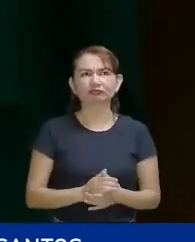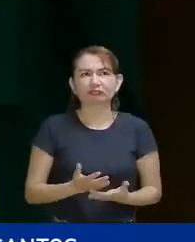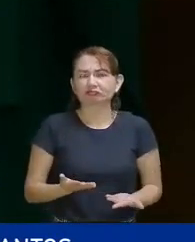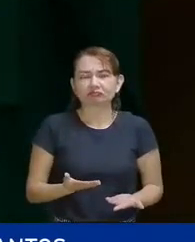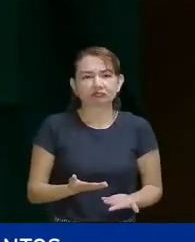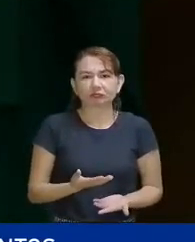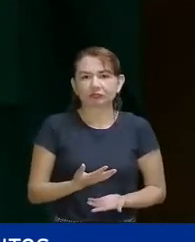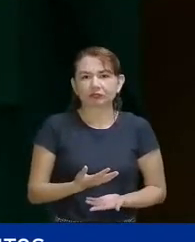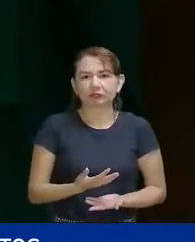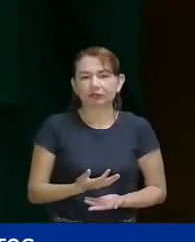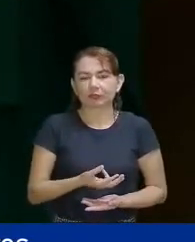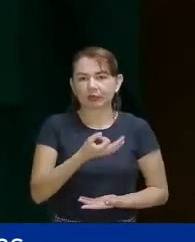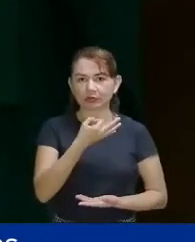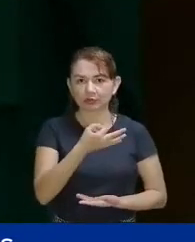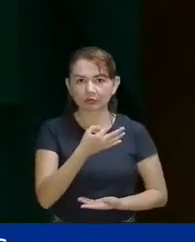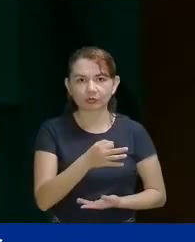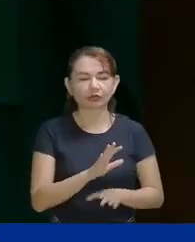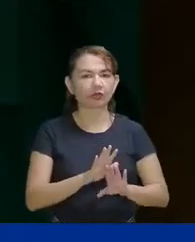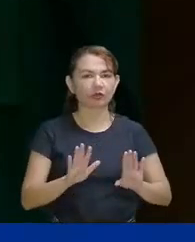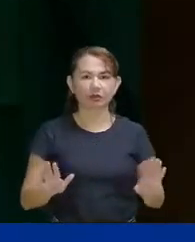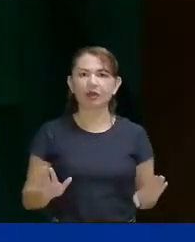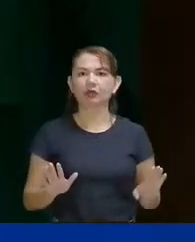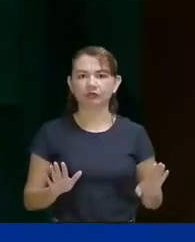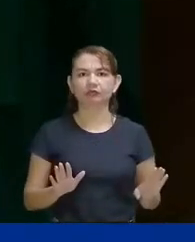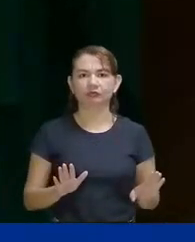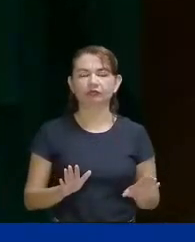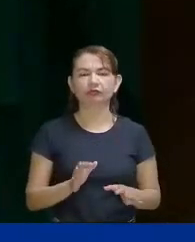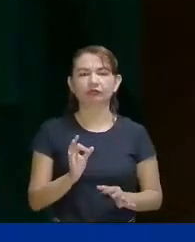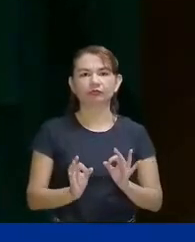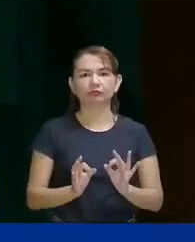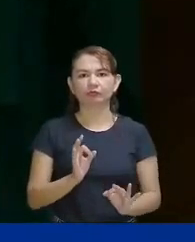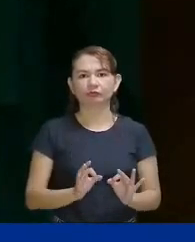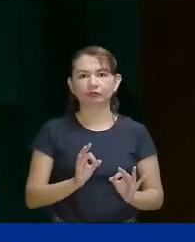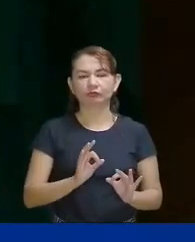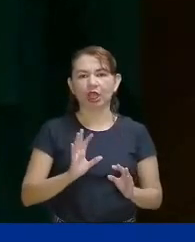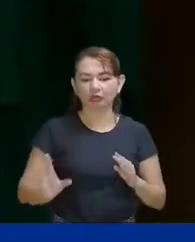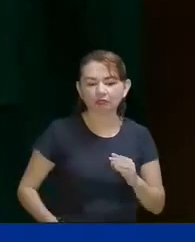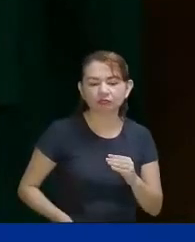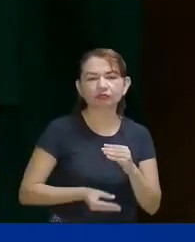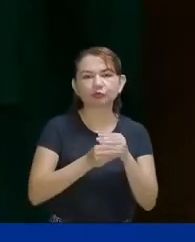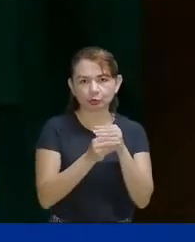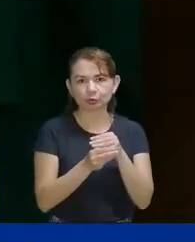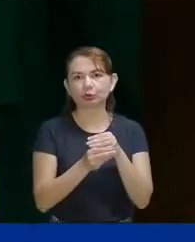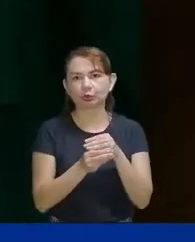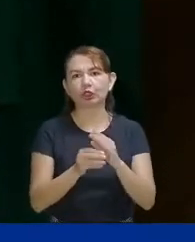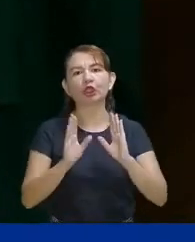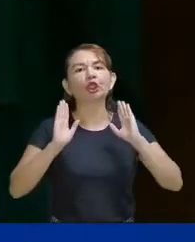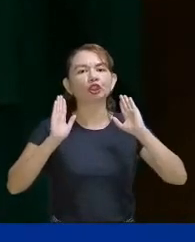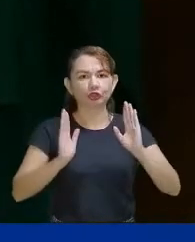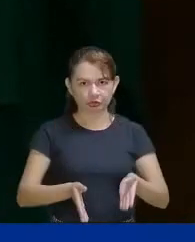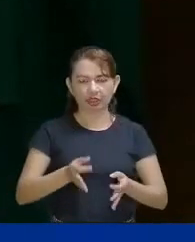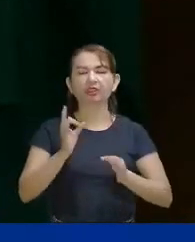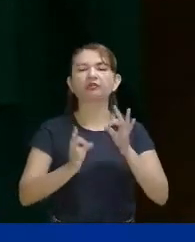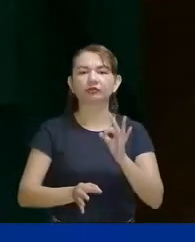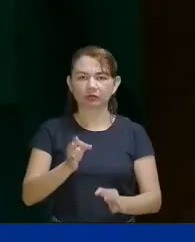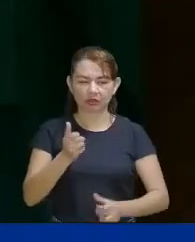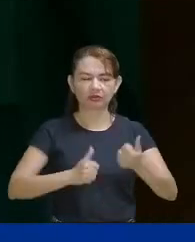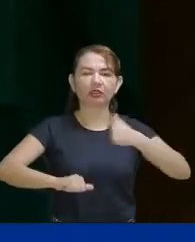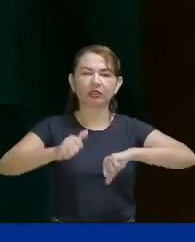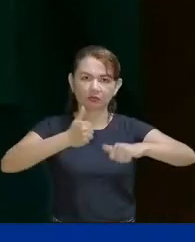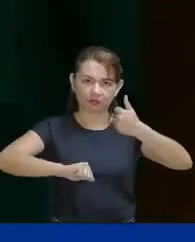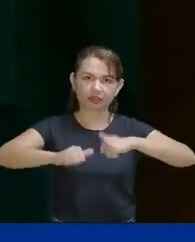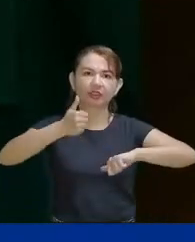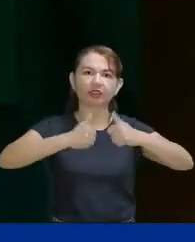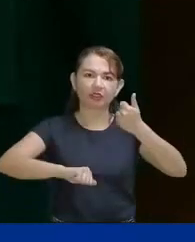me parece que seja uma deliberação a ser colocada nesta oportunidade, pois já foi